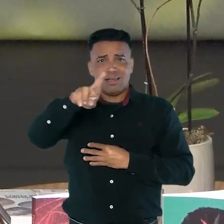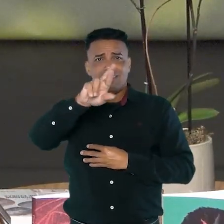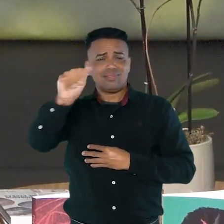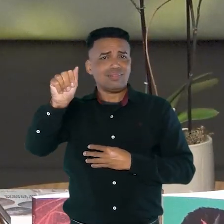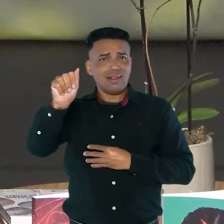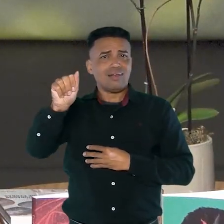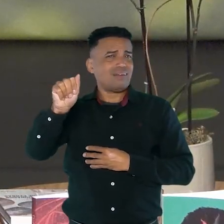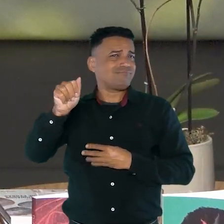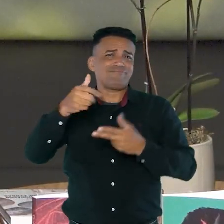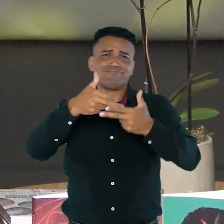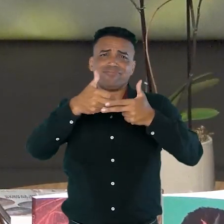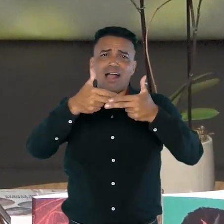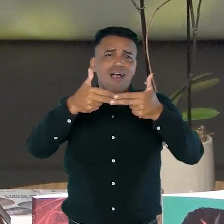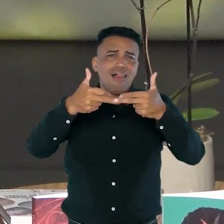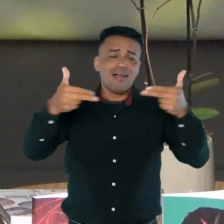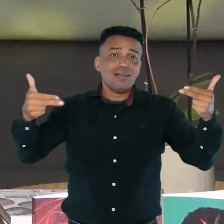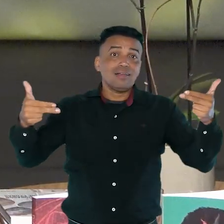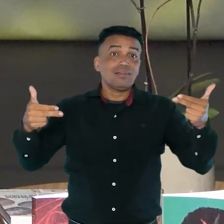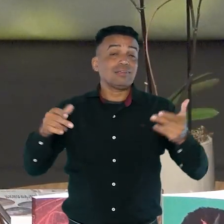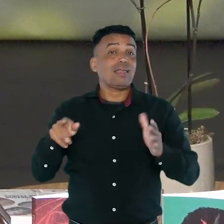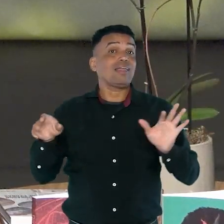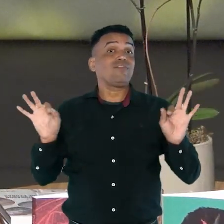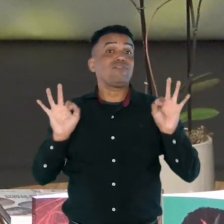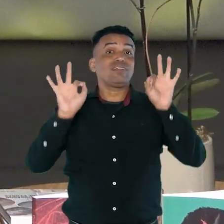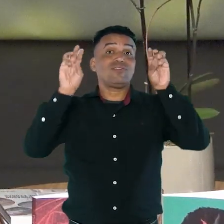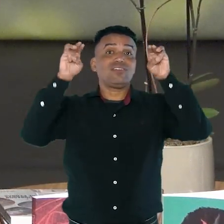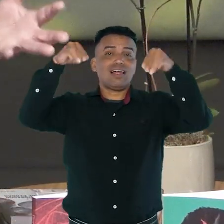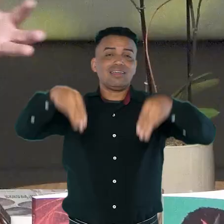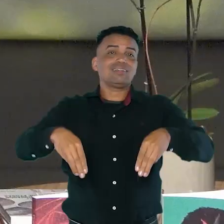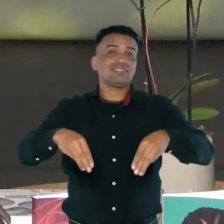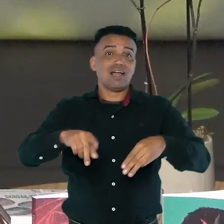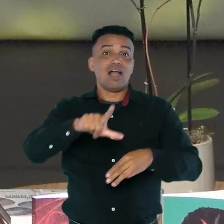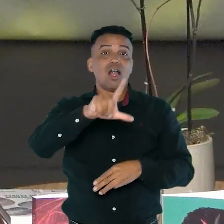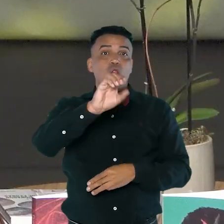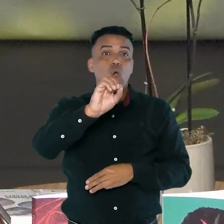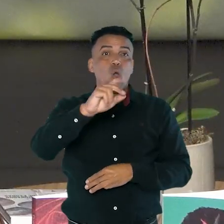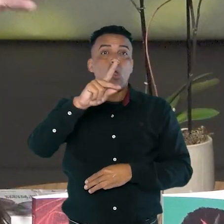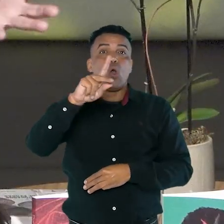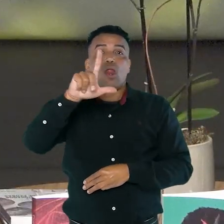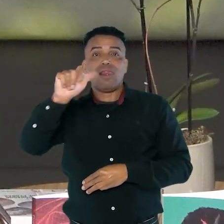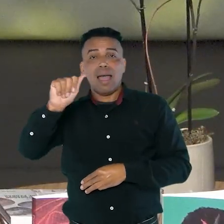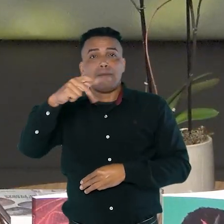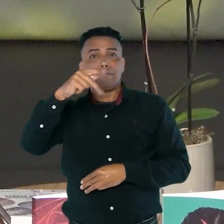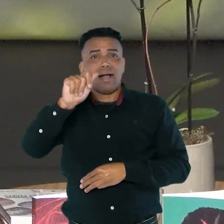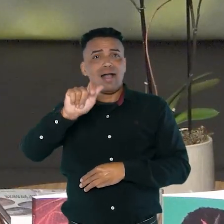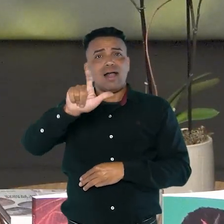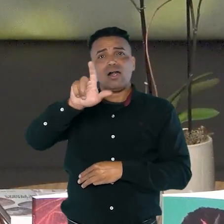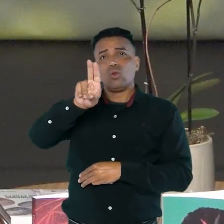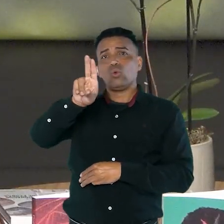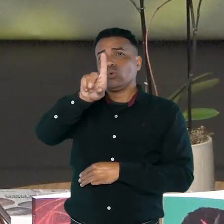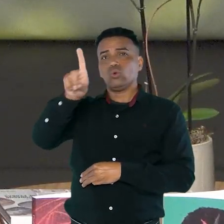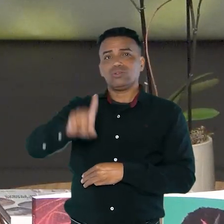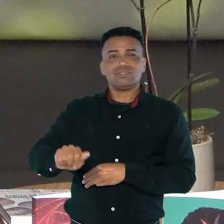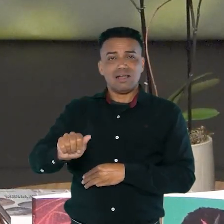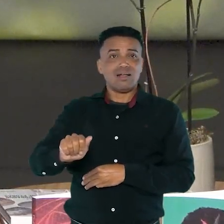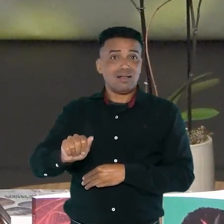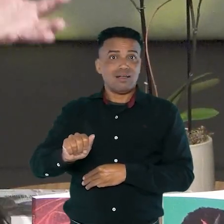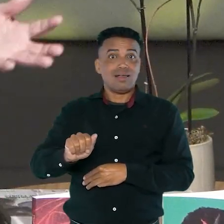etc. Quem encerra o Lollapalooza? Ou é Racionais, ou é Marcelo D2, ou é